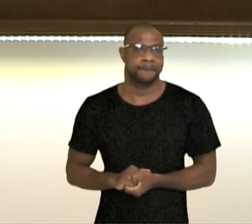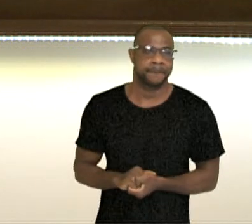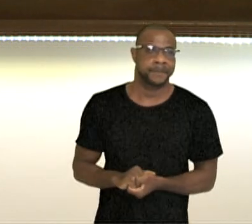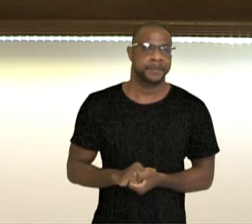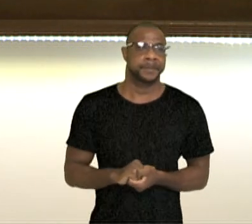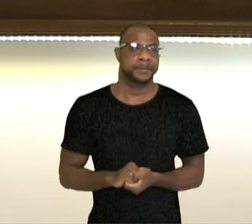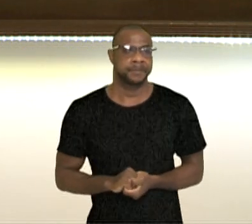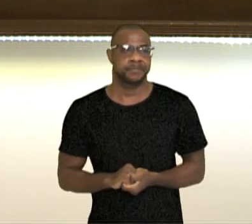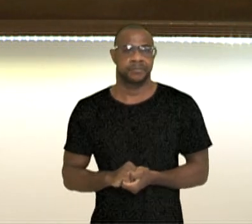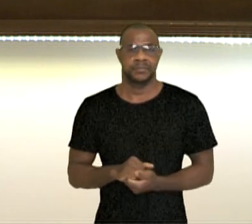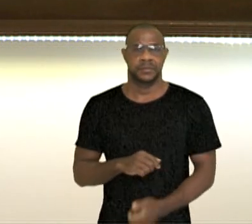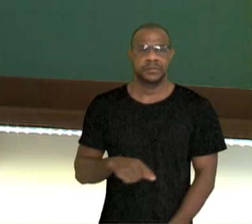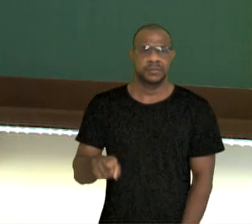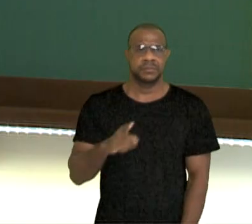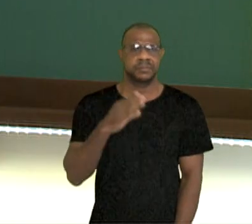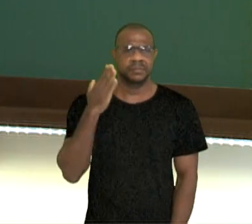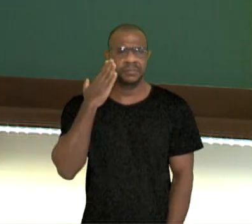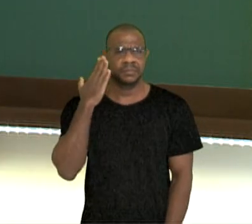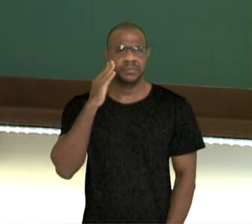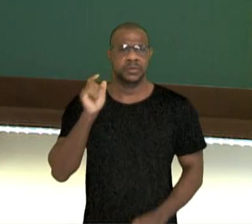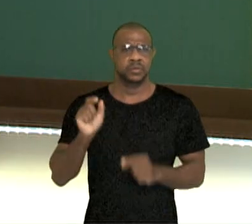Você já sabe que são corpos redondos.